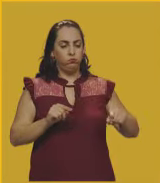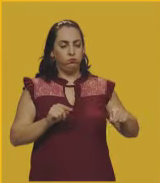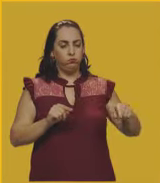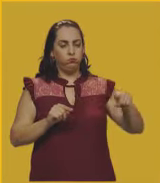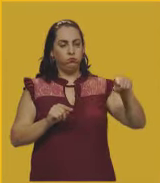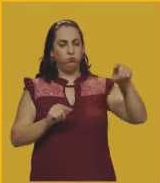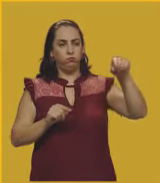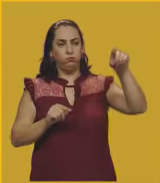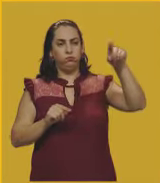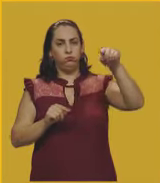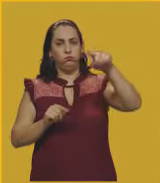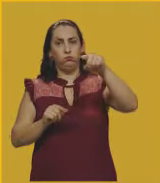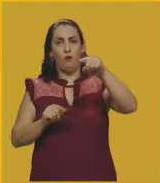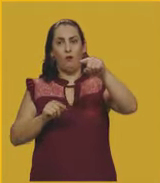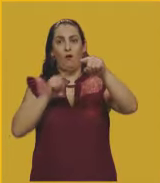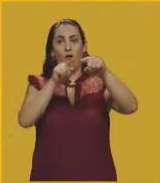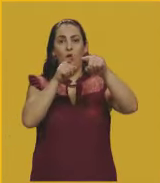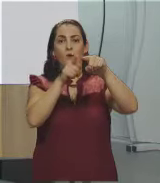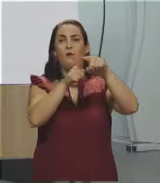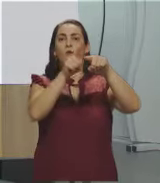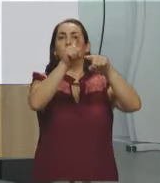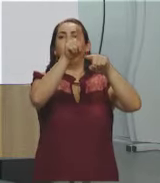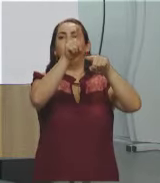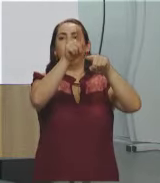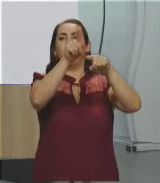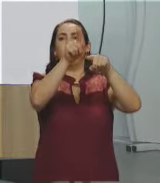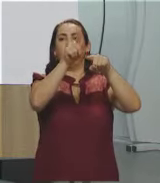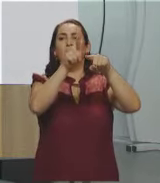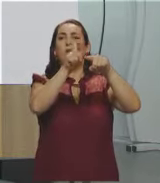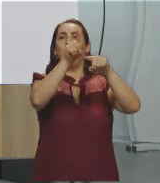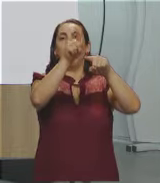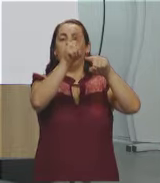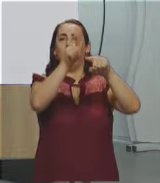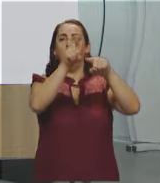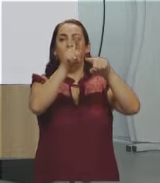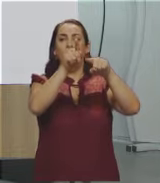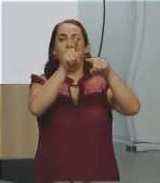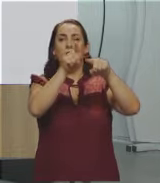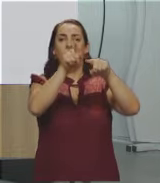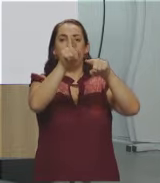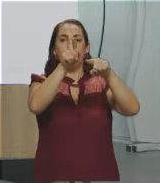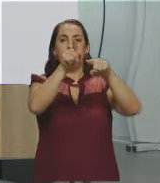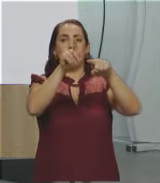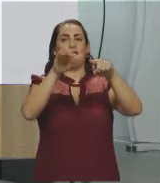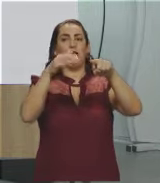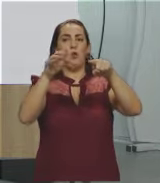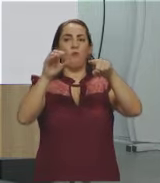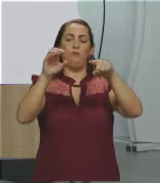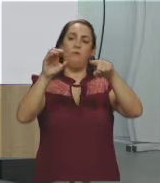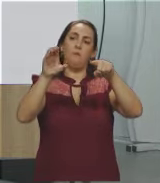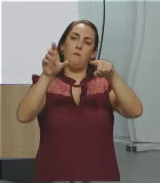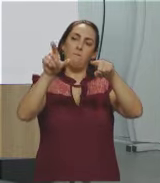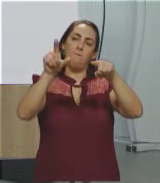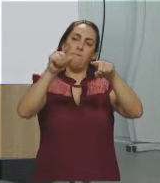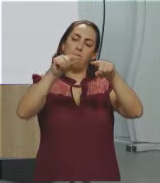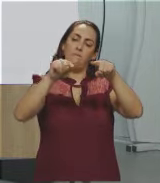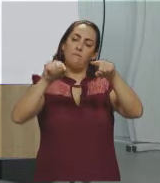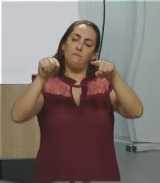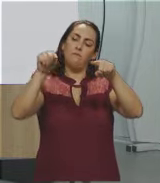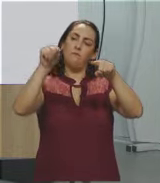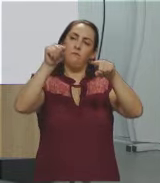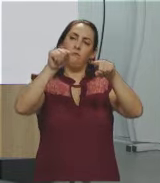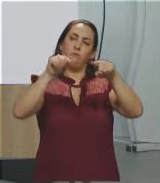outra divisão de corrente aqui, ó, para R5 e R4. Então, esse aqui está em paralelo, mas isso aqui está em série